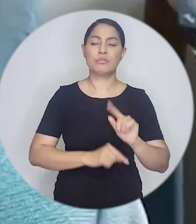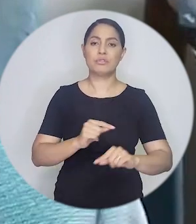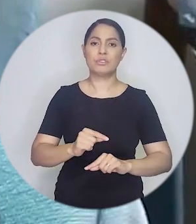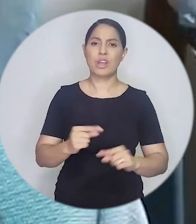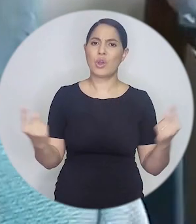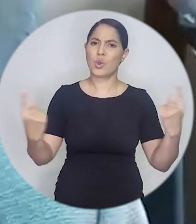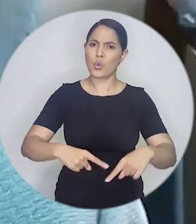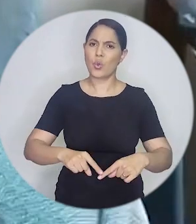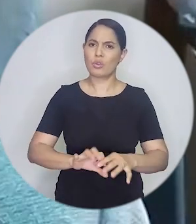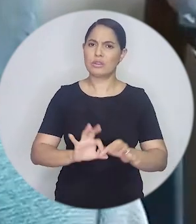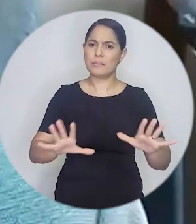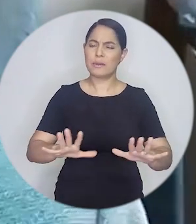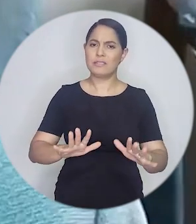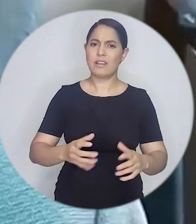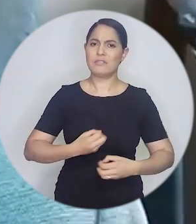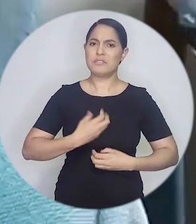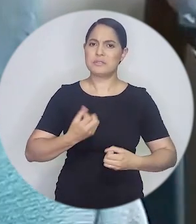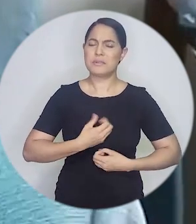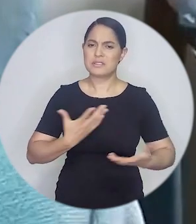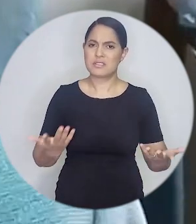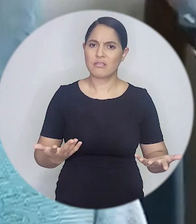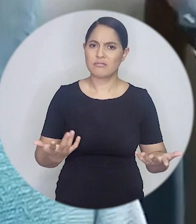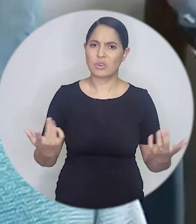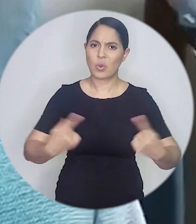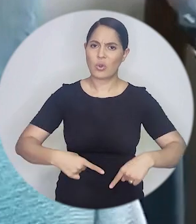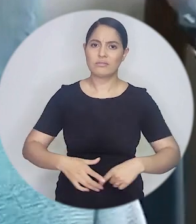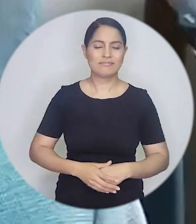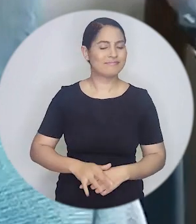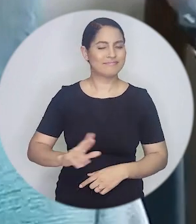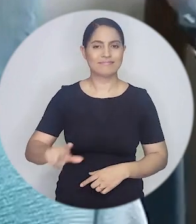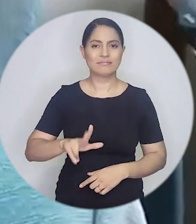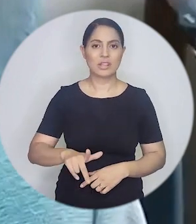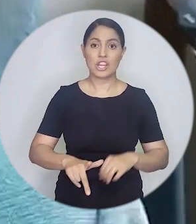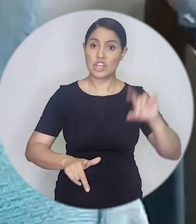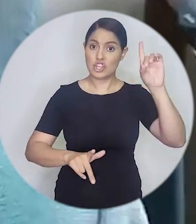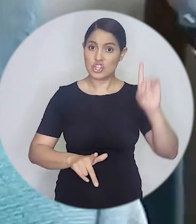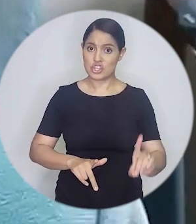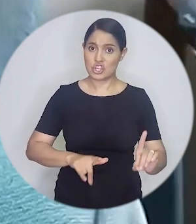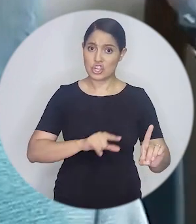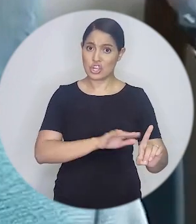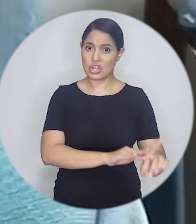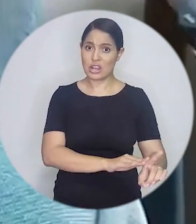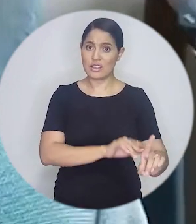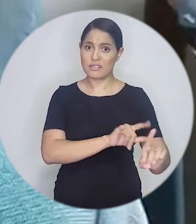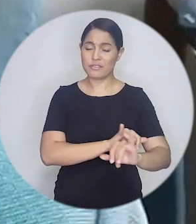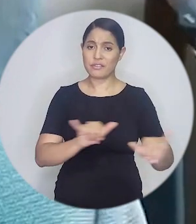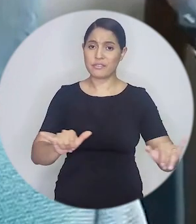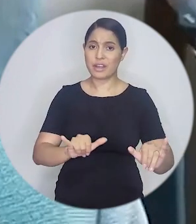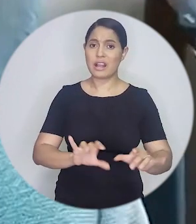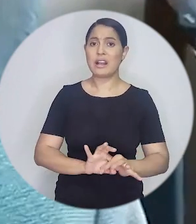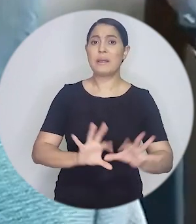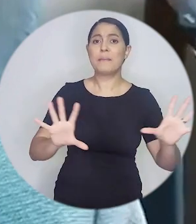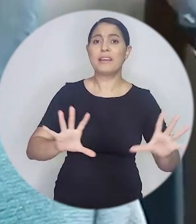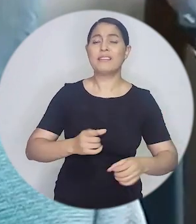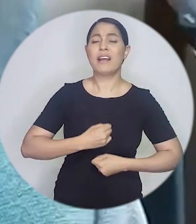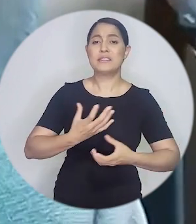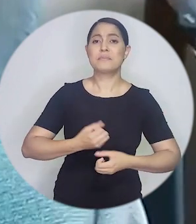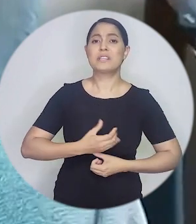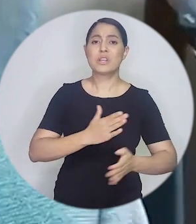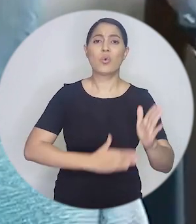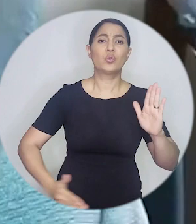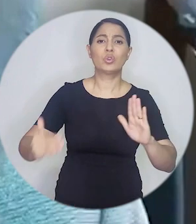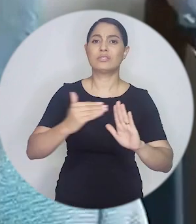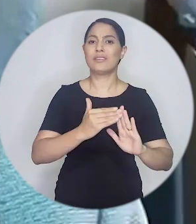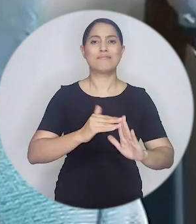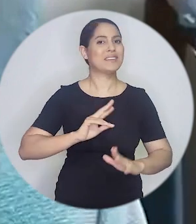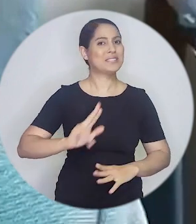ele seria contra a liberdade de expressão. Nada mais falso. A extrema-direita defende uma liberdade de expressão absoluta.